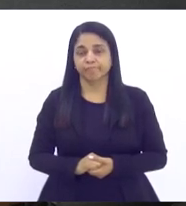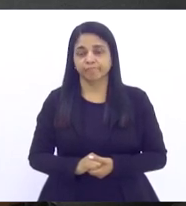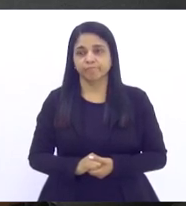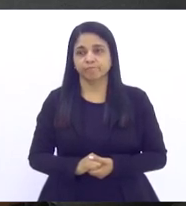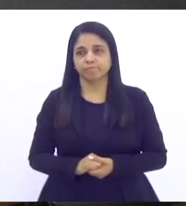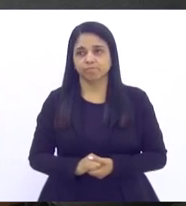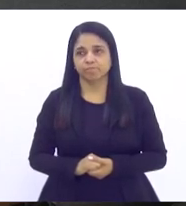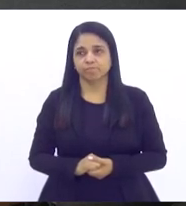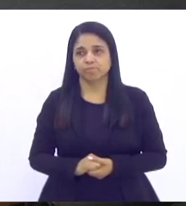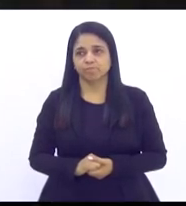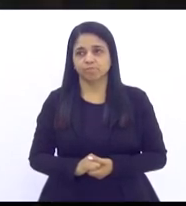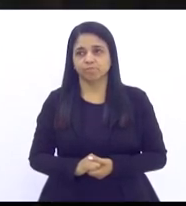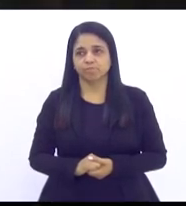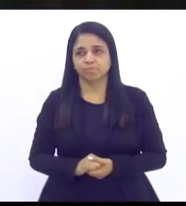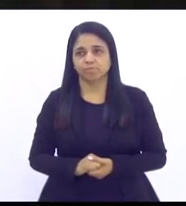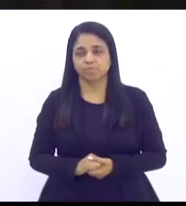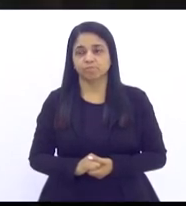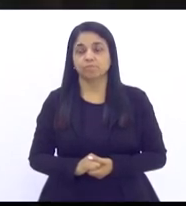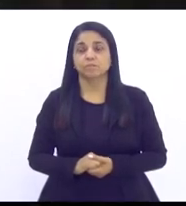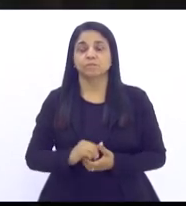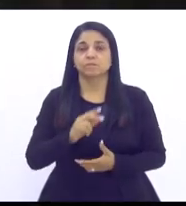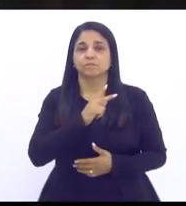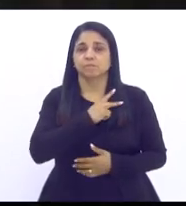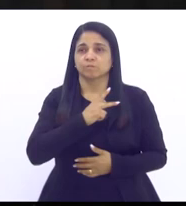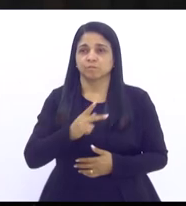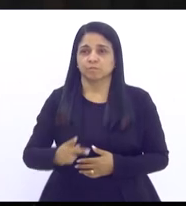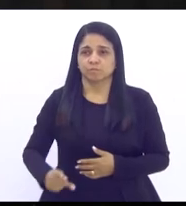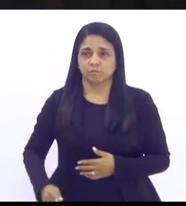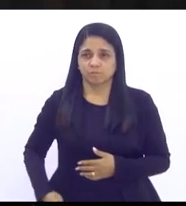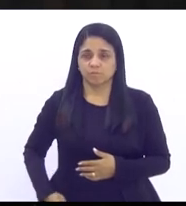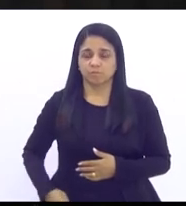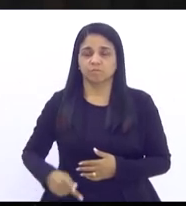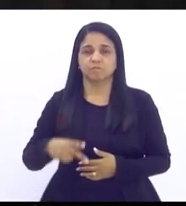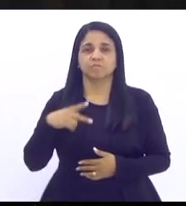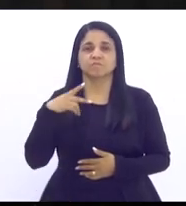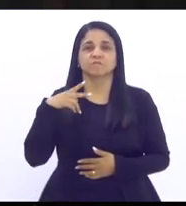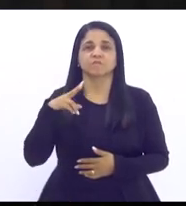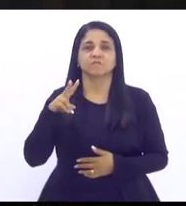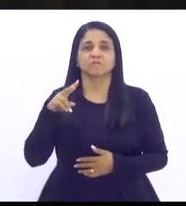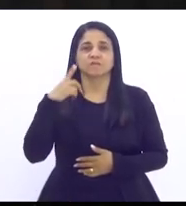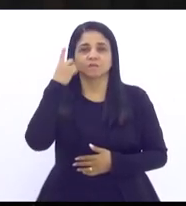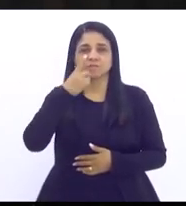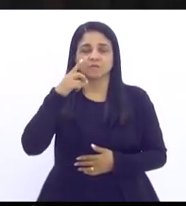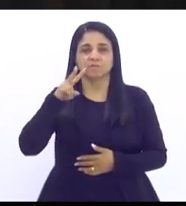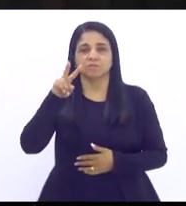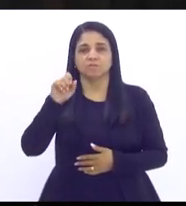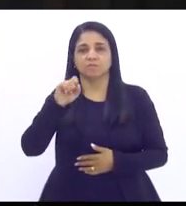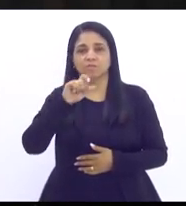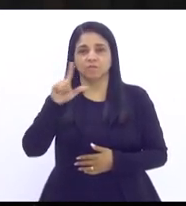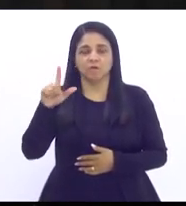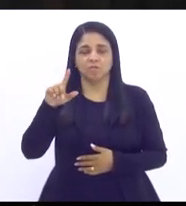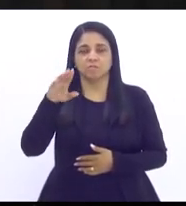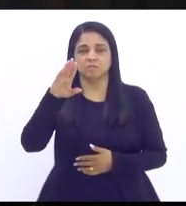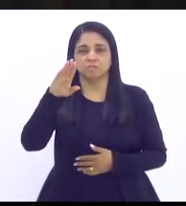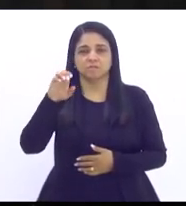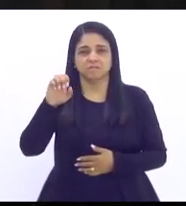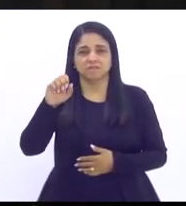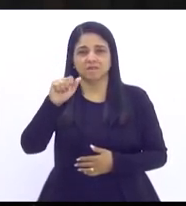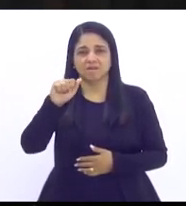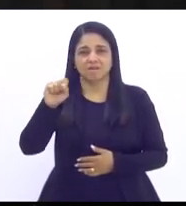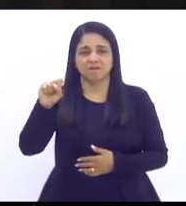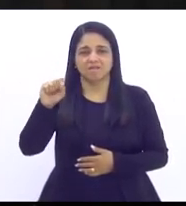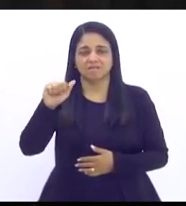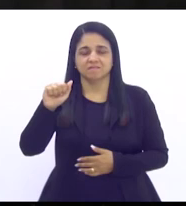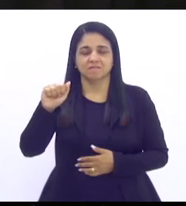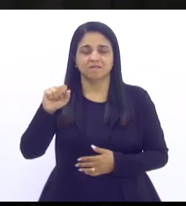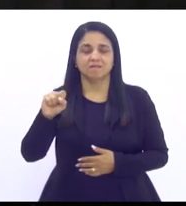Senhor presidente, deputado Valdo, do SEASA, né? Não, da SEASA, é da